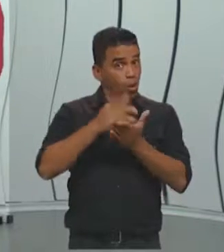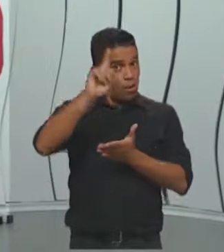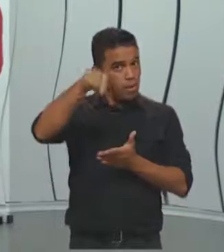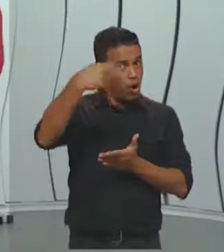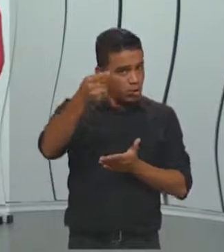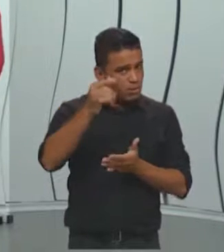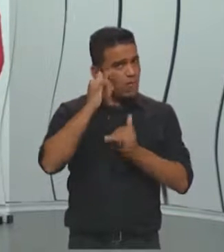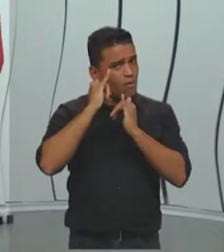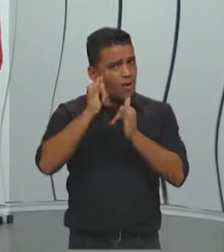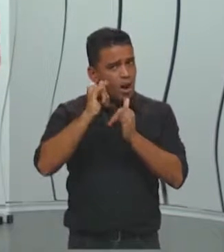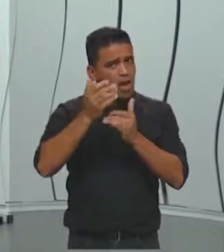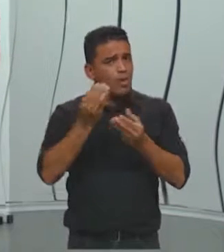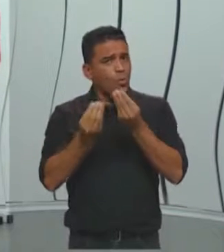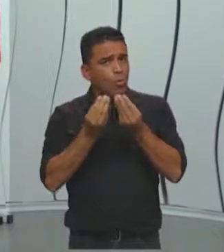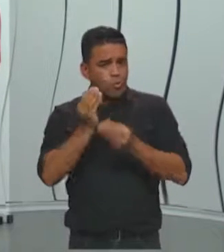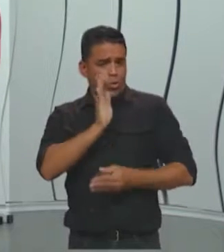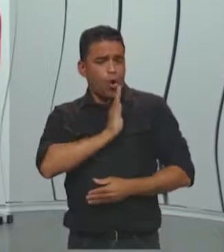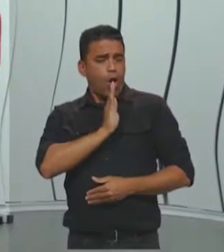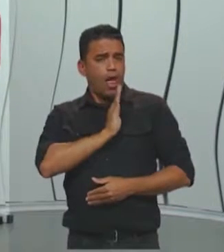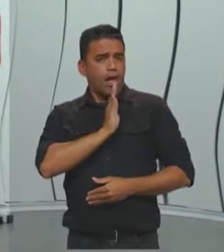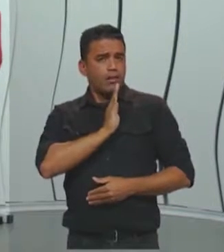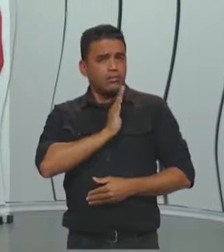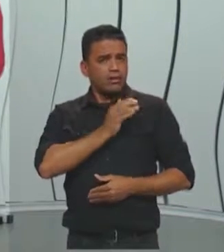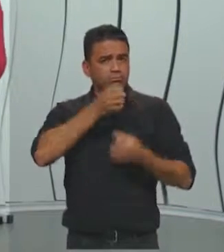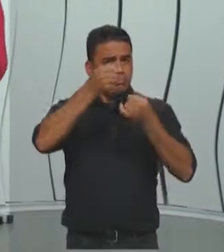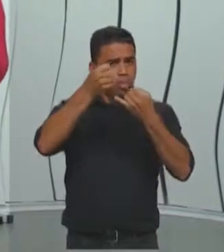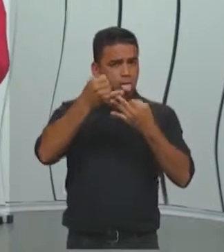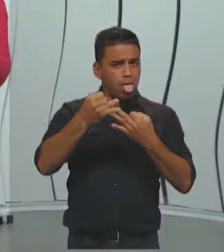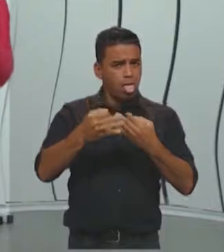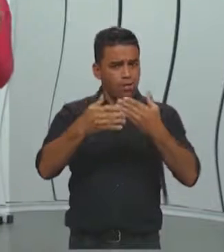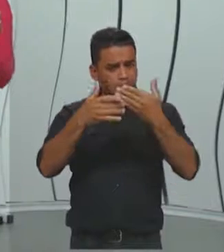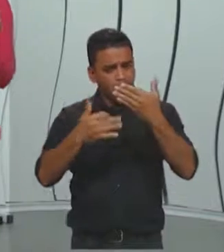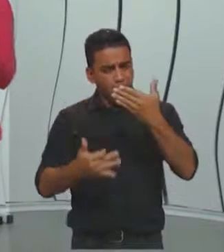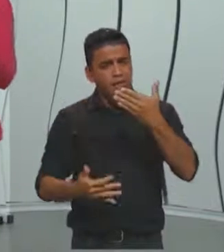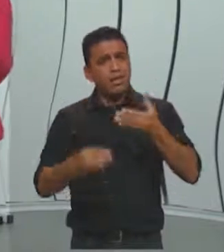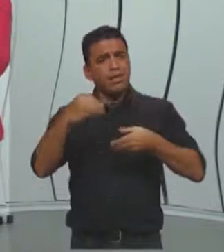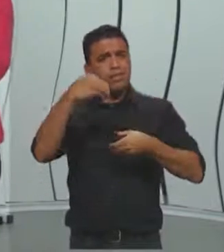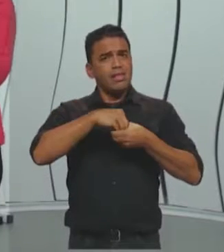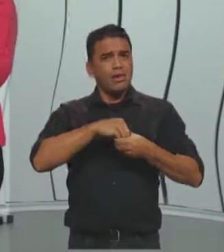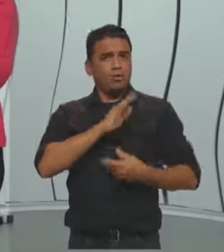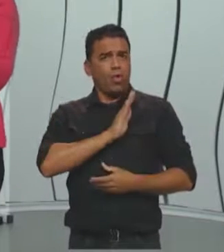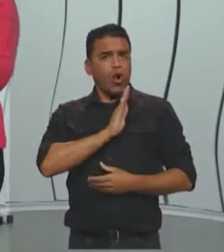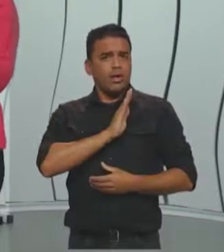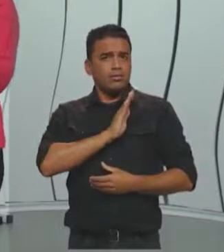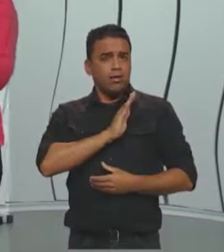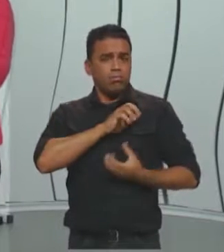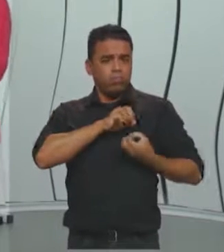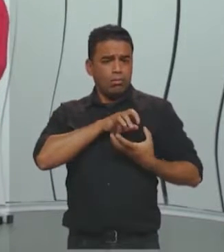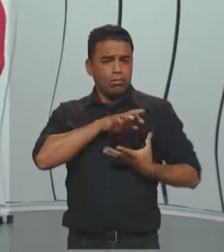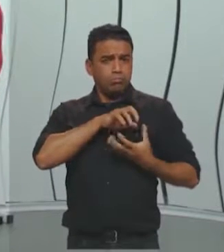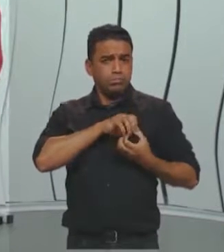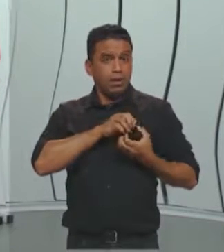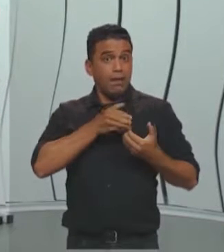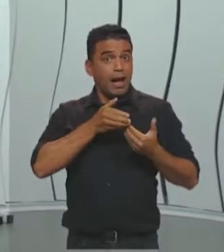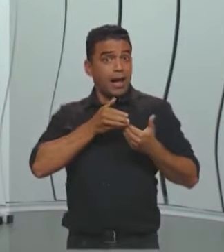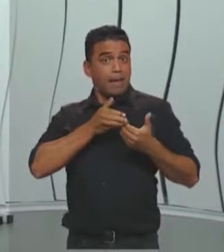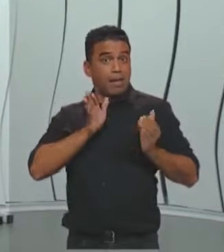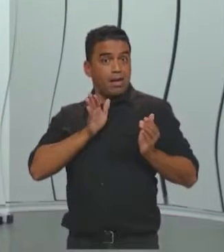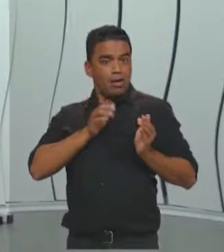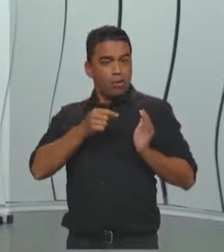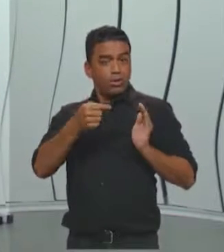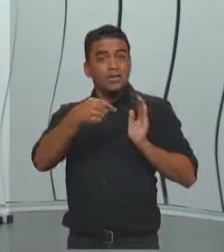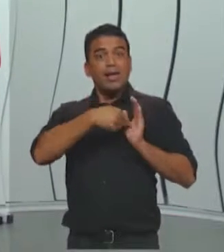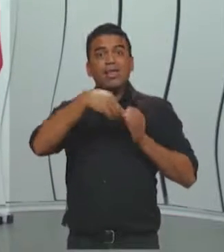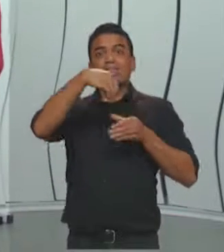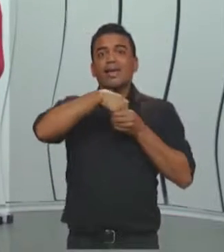coração e eu quero mostrar para vocês o que é a aurícula, o que é o ventrículo no coração. E vamos abrir também o coração para você ver